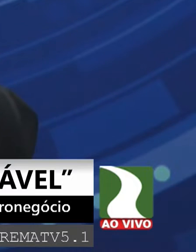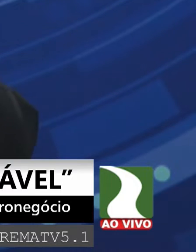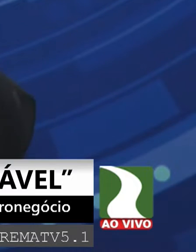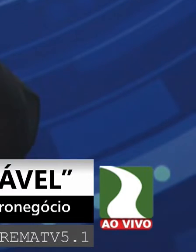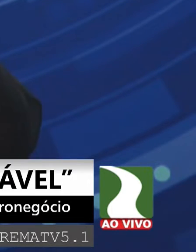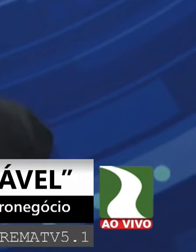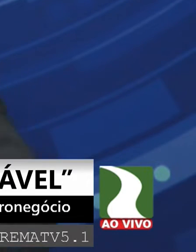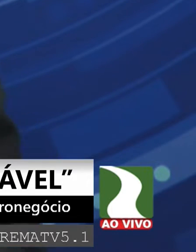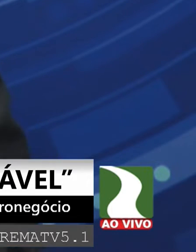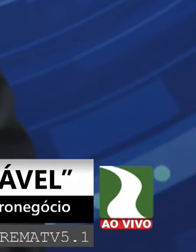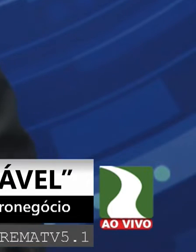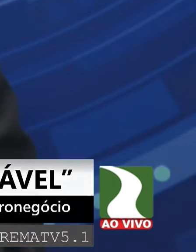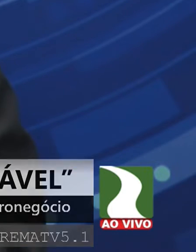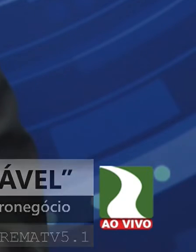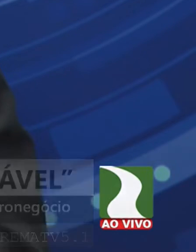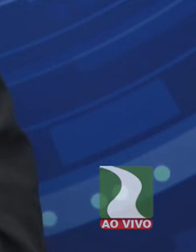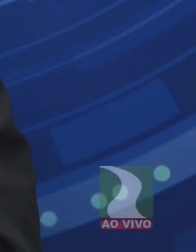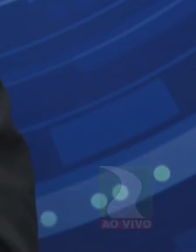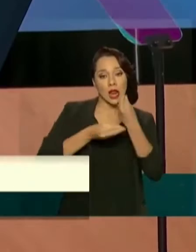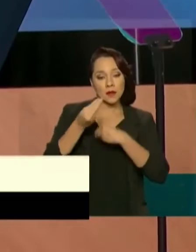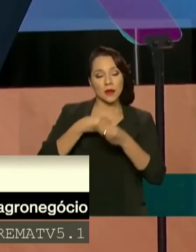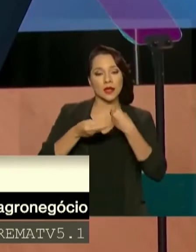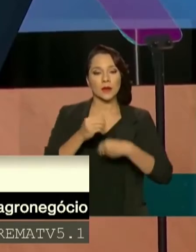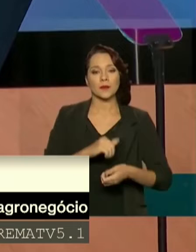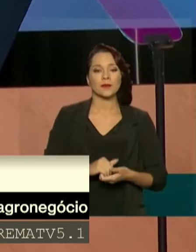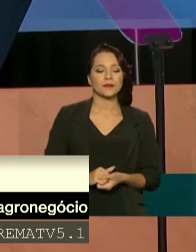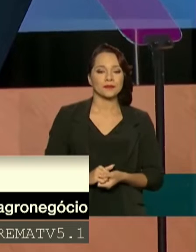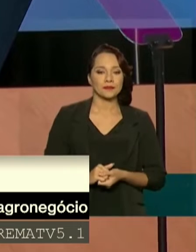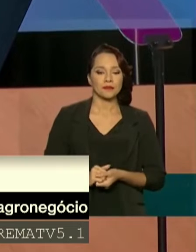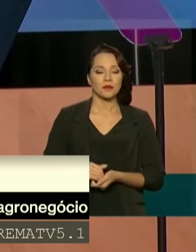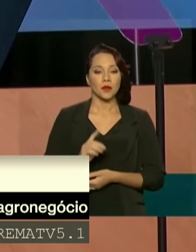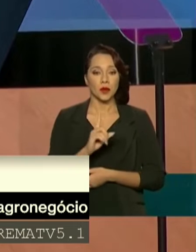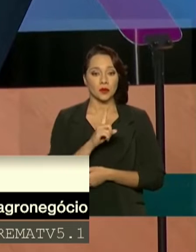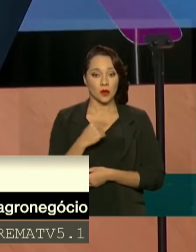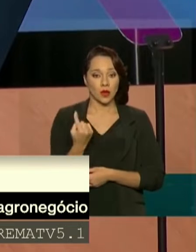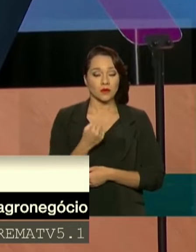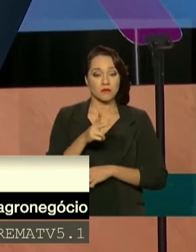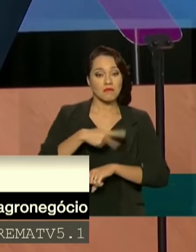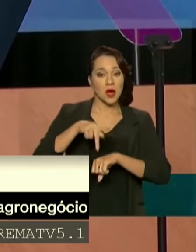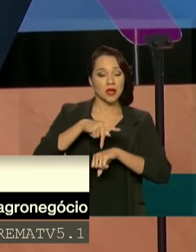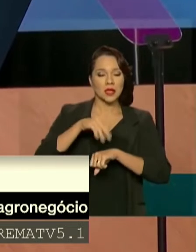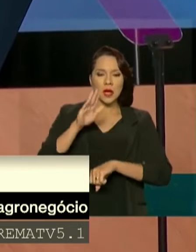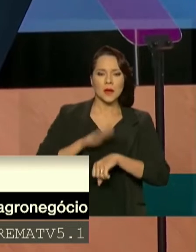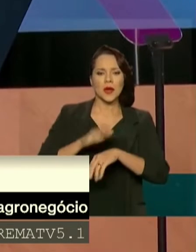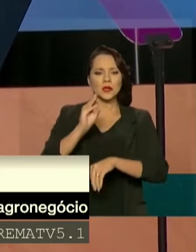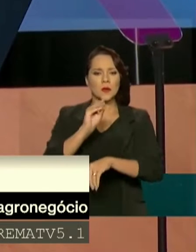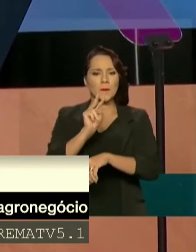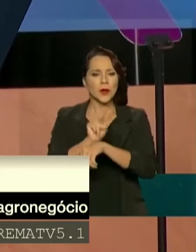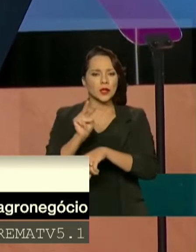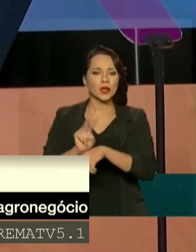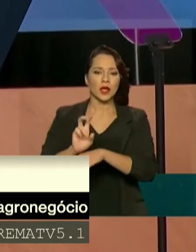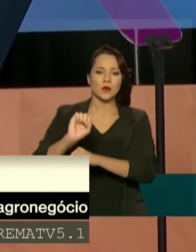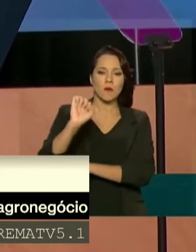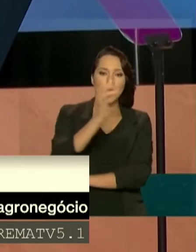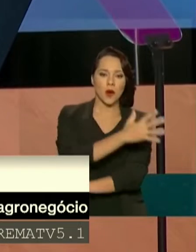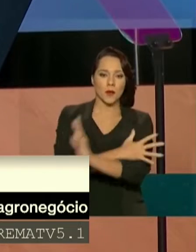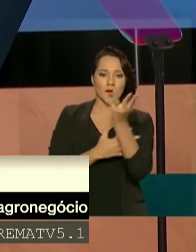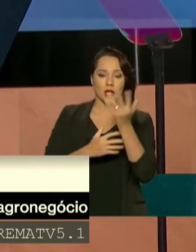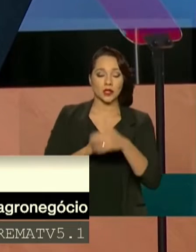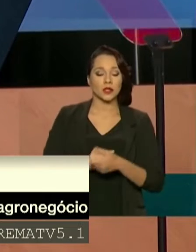para expandir O agronegócio Somos Um dos países que mais preserva o meio ambiente